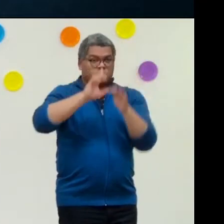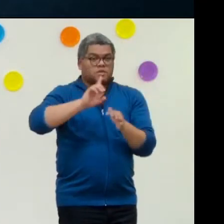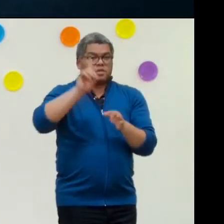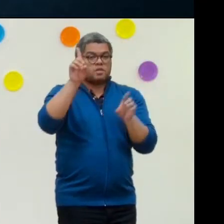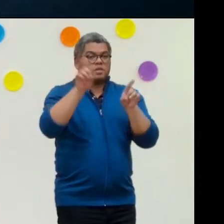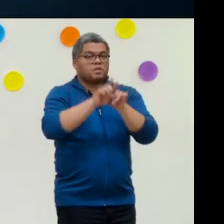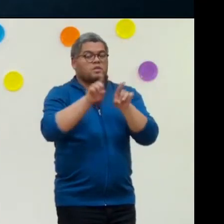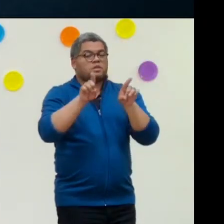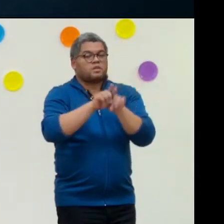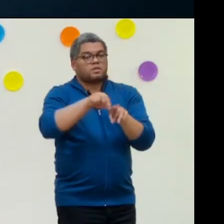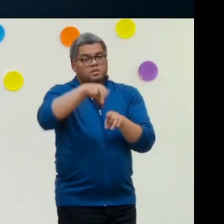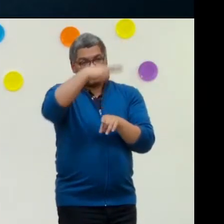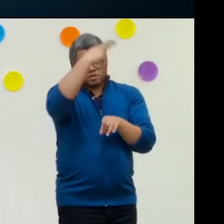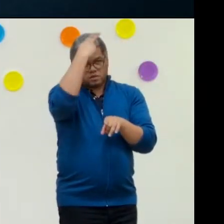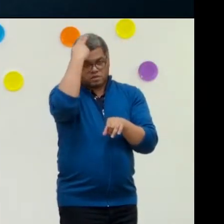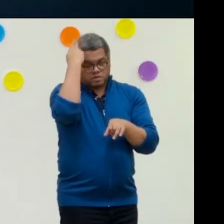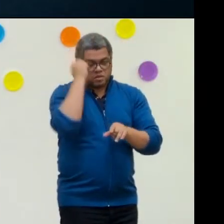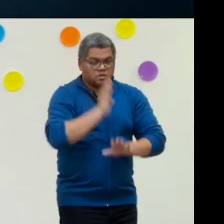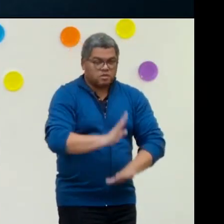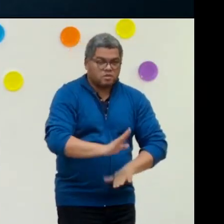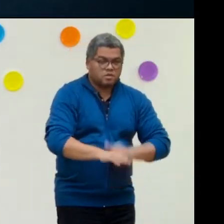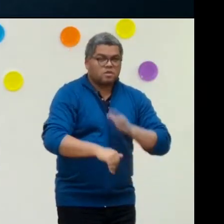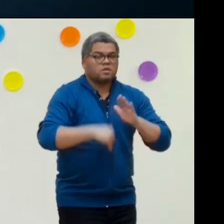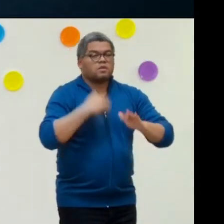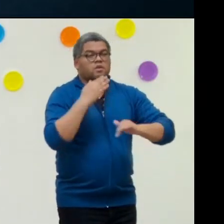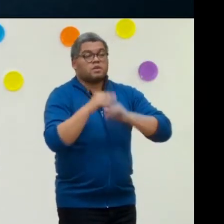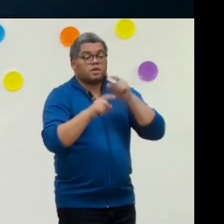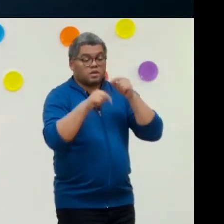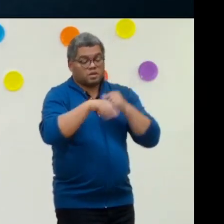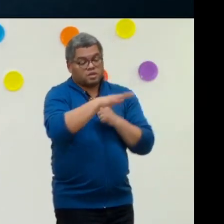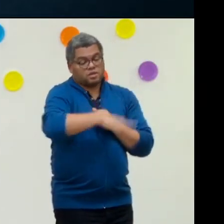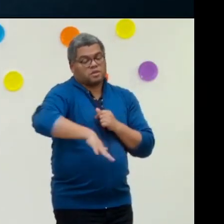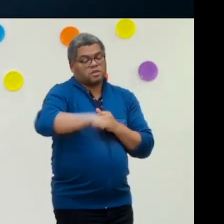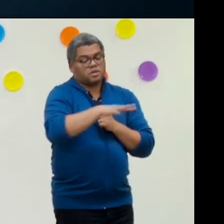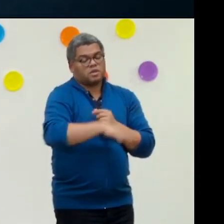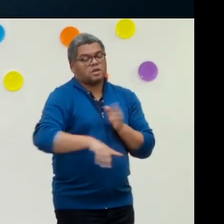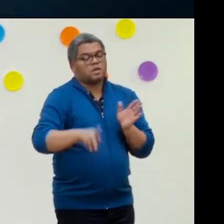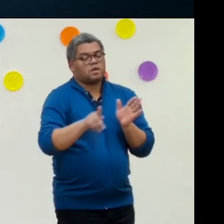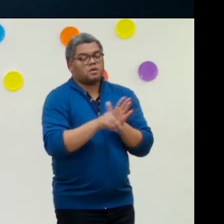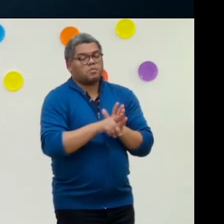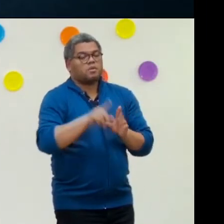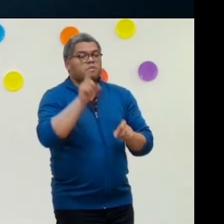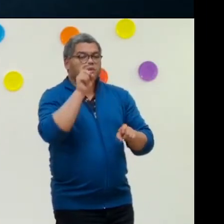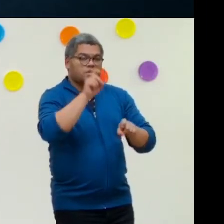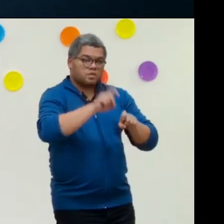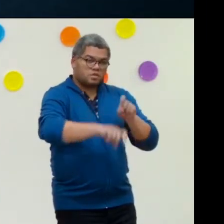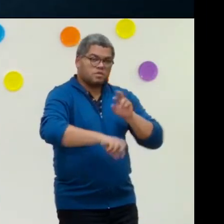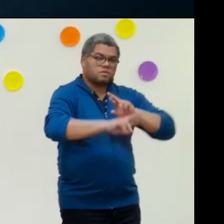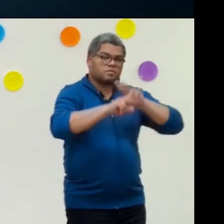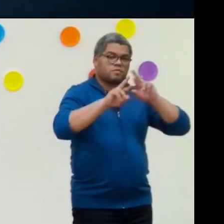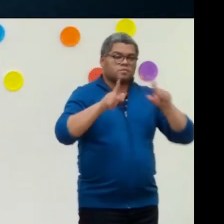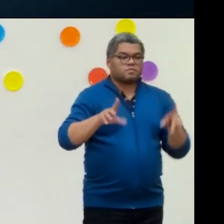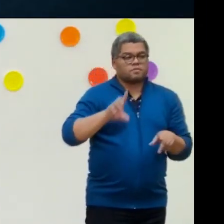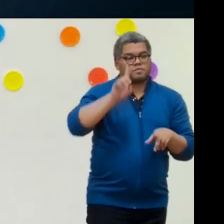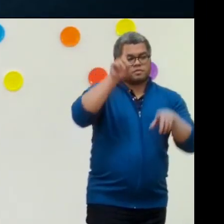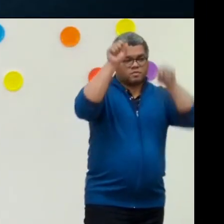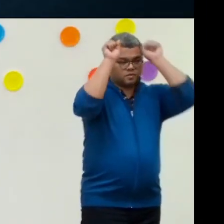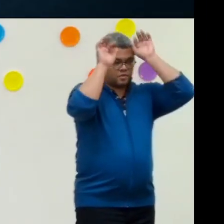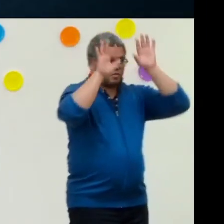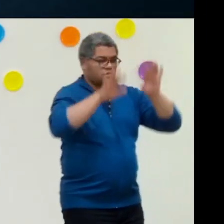santos nessa relação ou nessa área da sexualidade, solteiros ou casados. Deus abençoe.